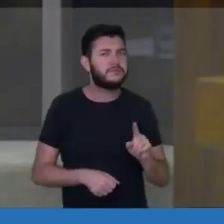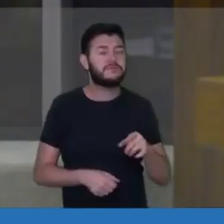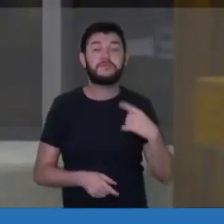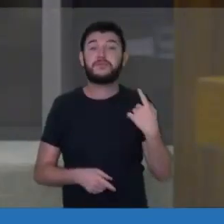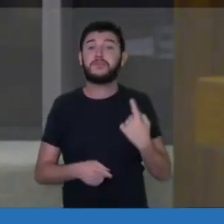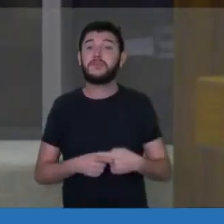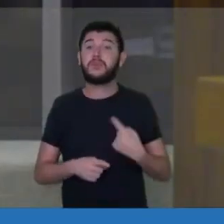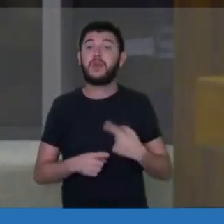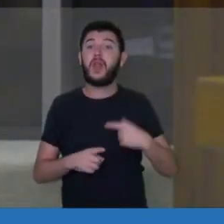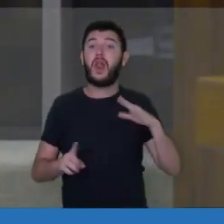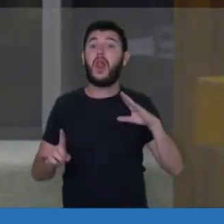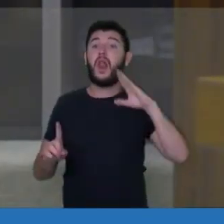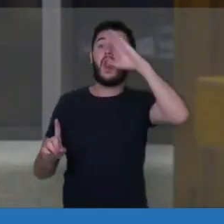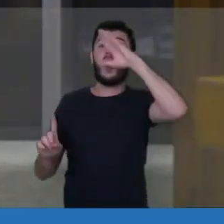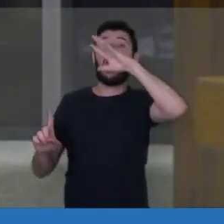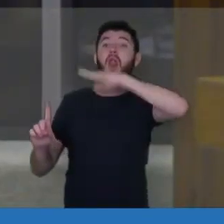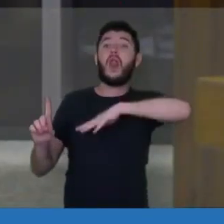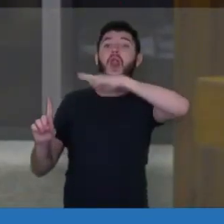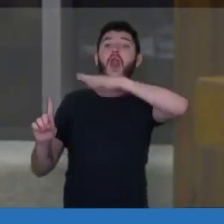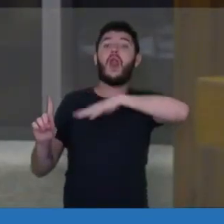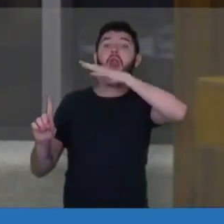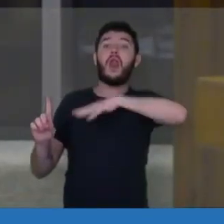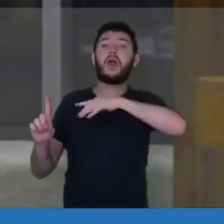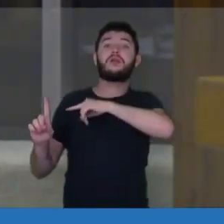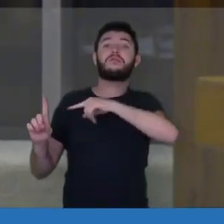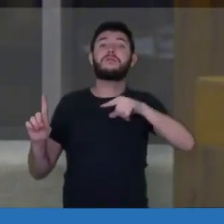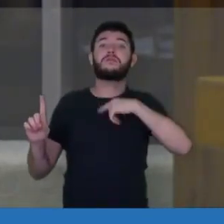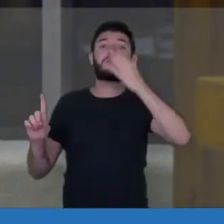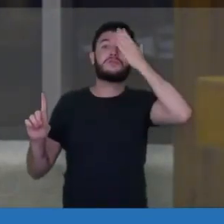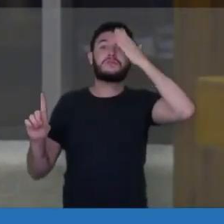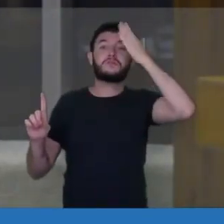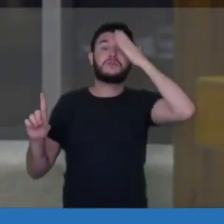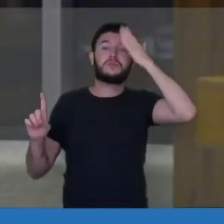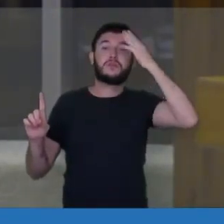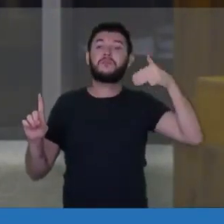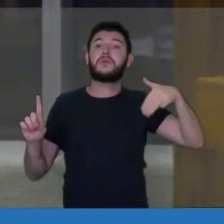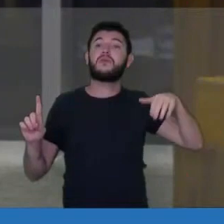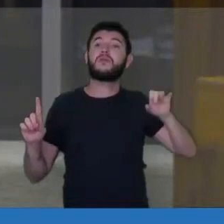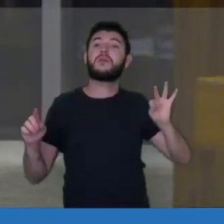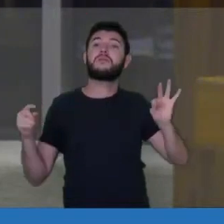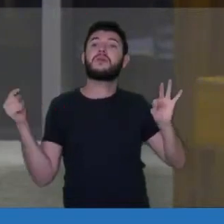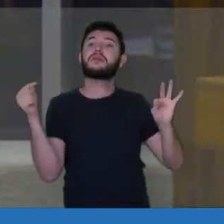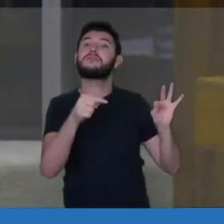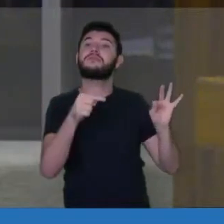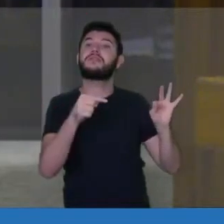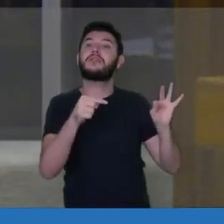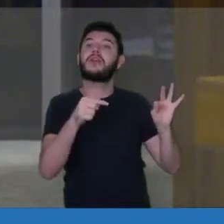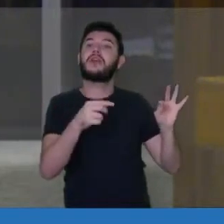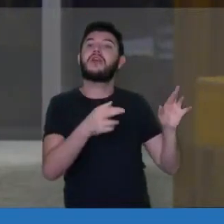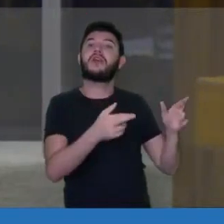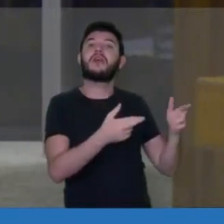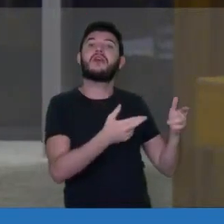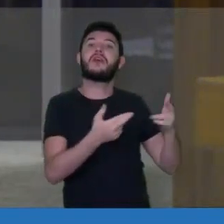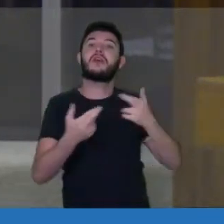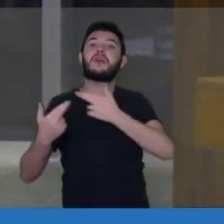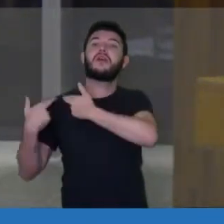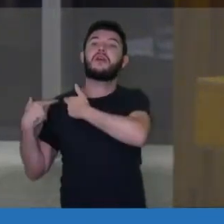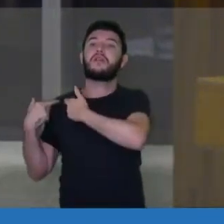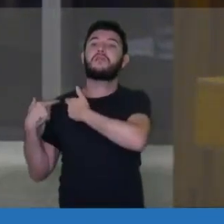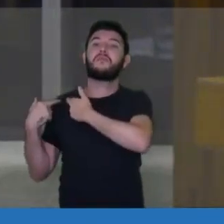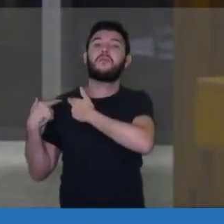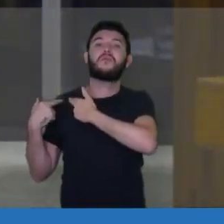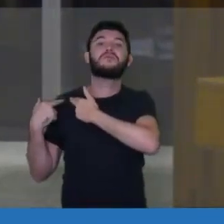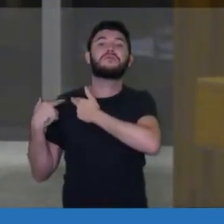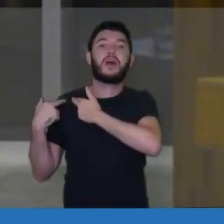Os bolsonaristas sabem que o Movimento Sem Terra foi um dos responsáveis para